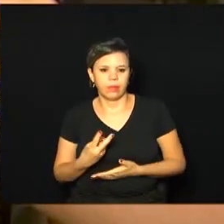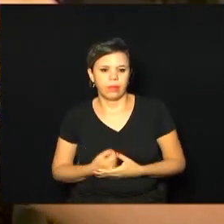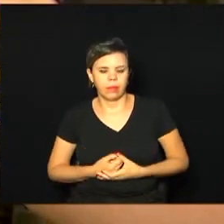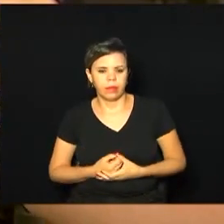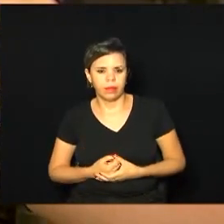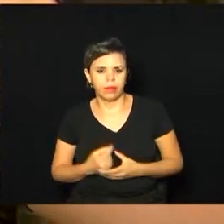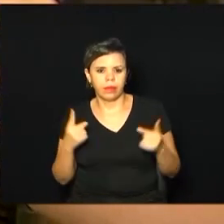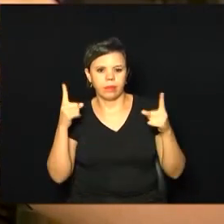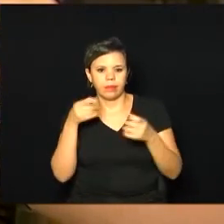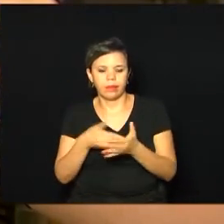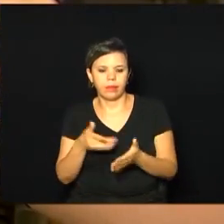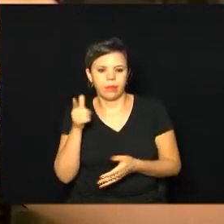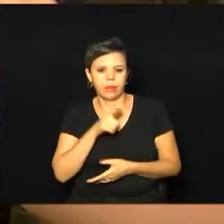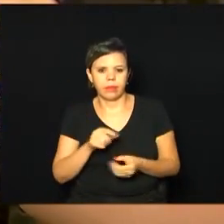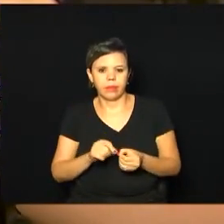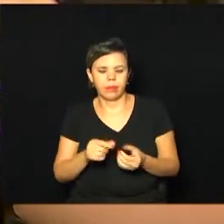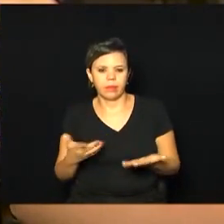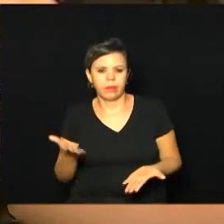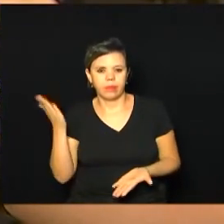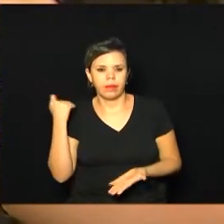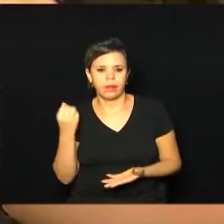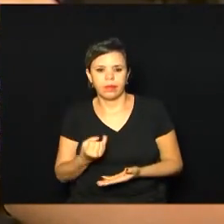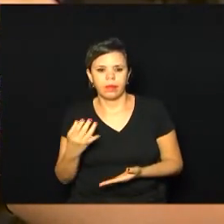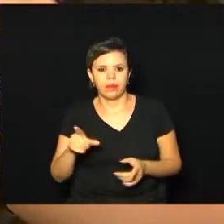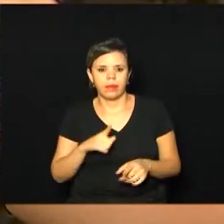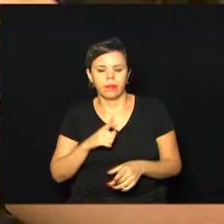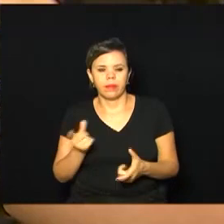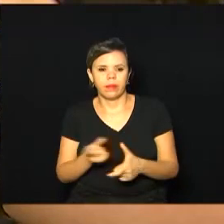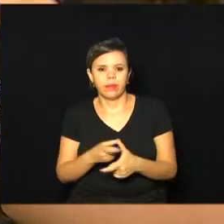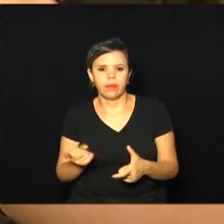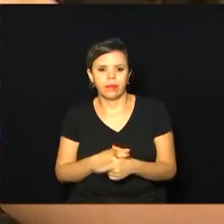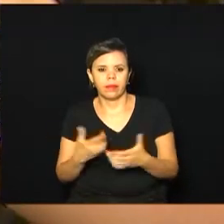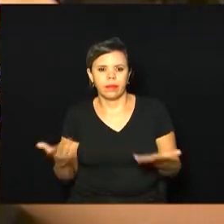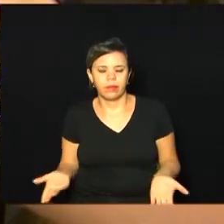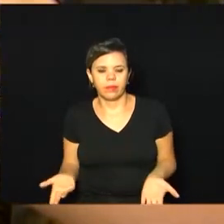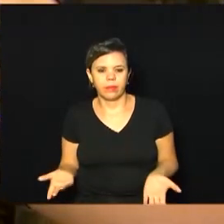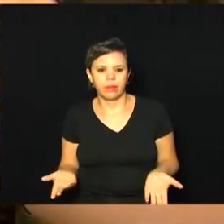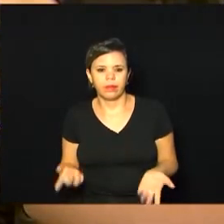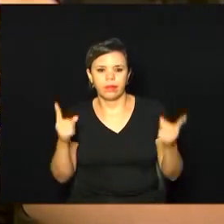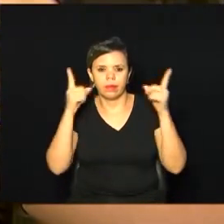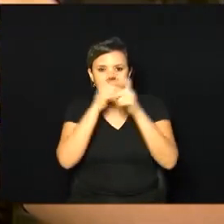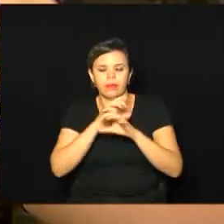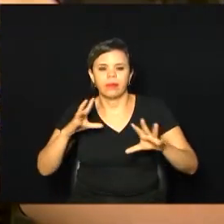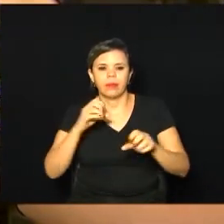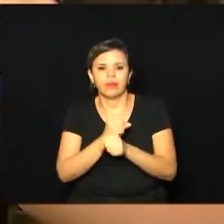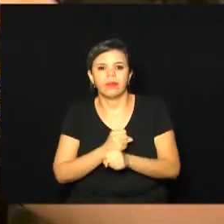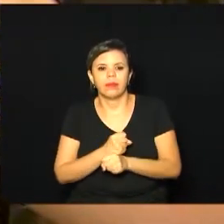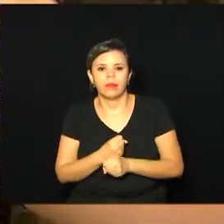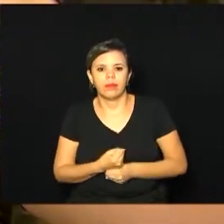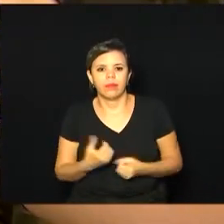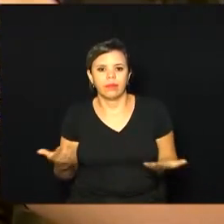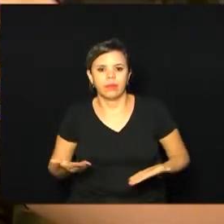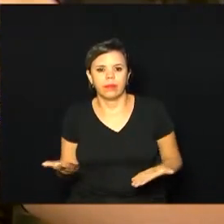a dificuldade que você tem de saber quanto que você deve. Então, essa complicação toda,